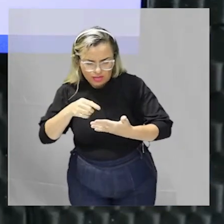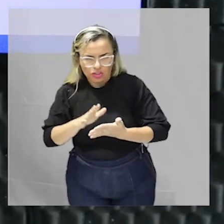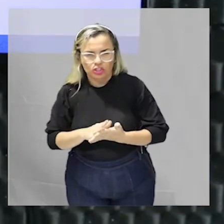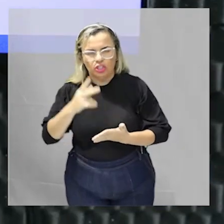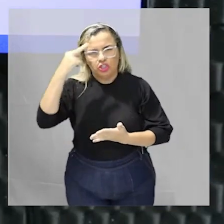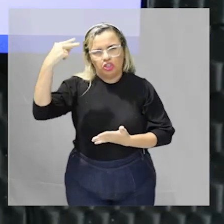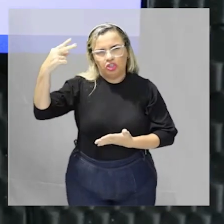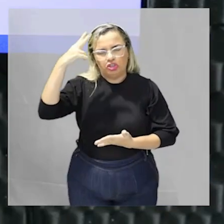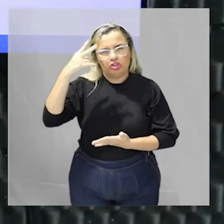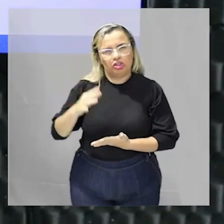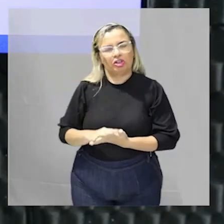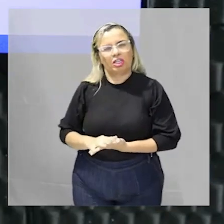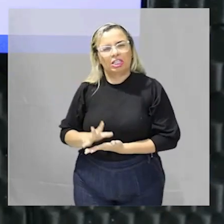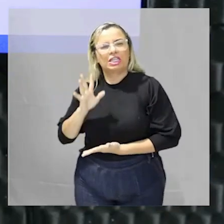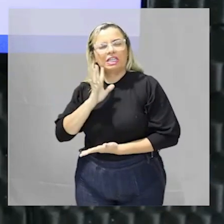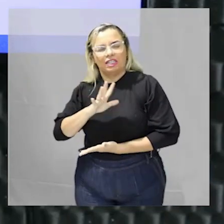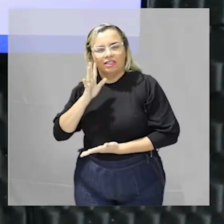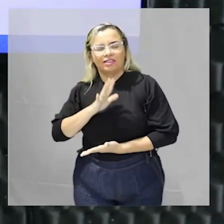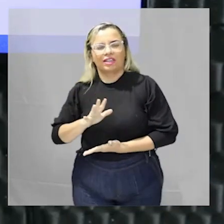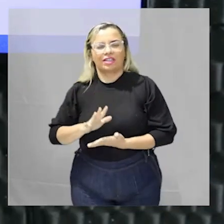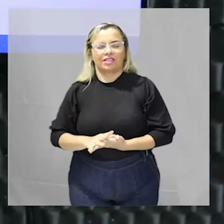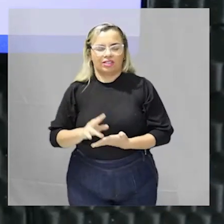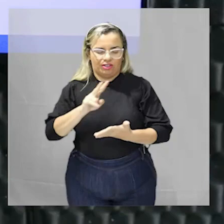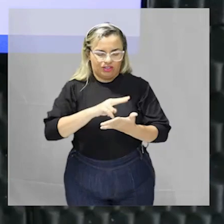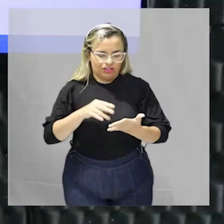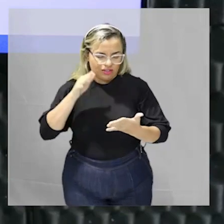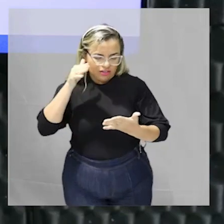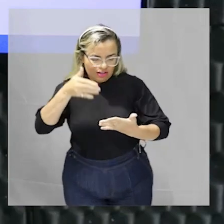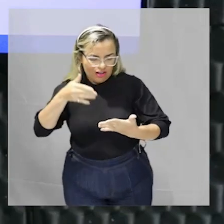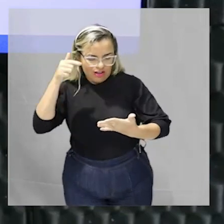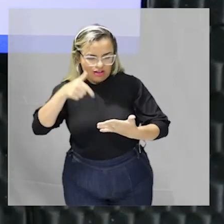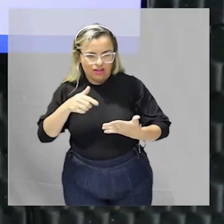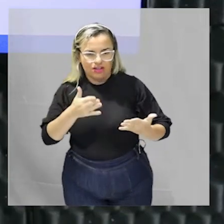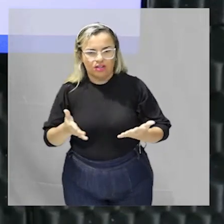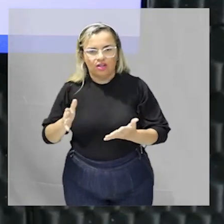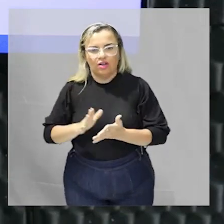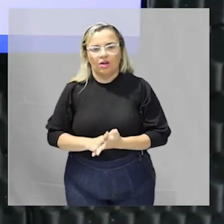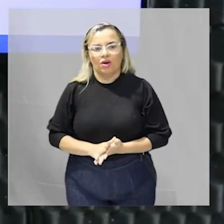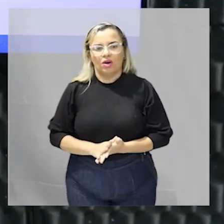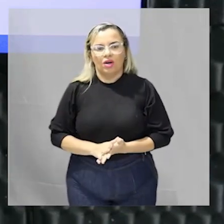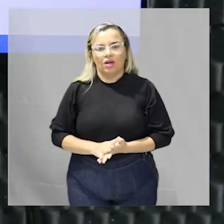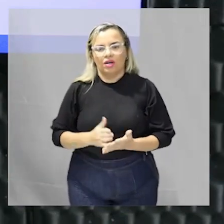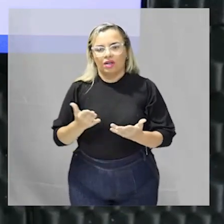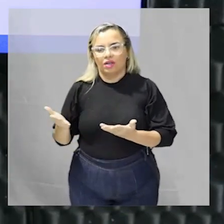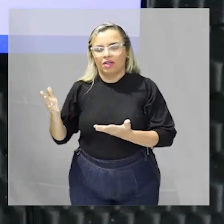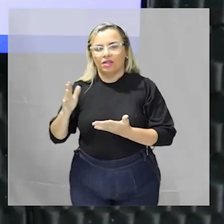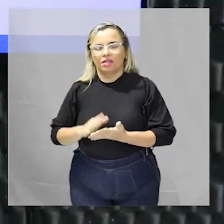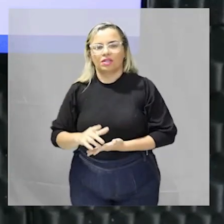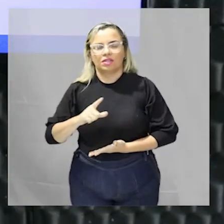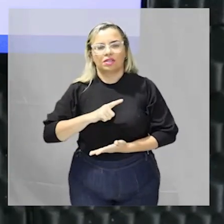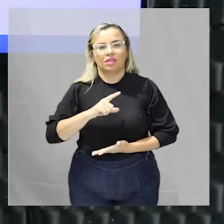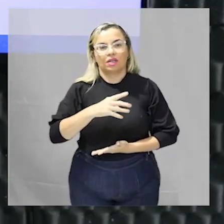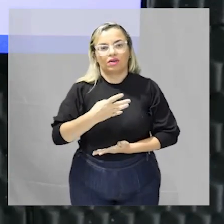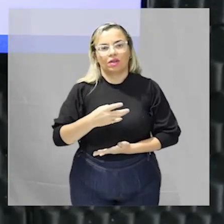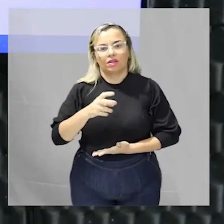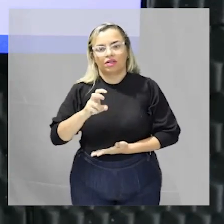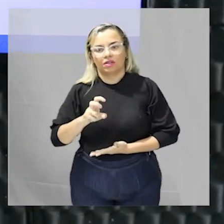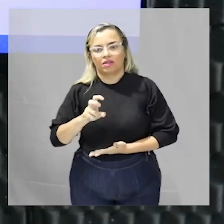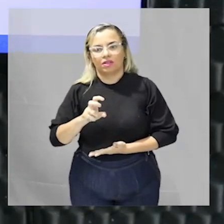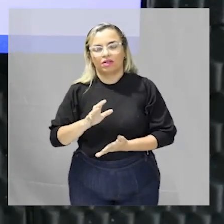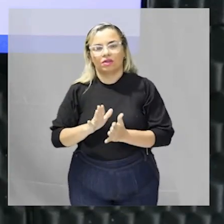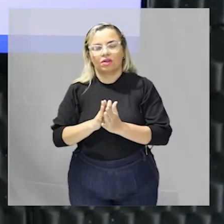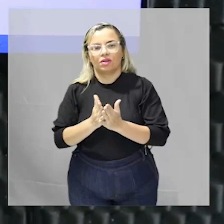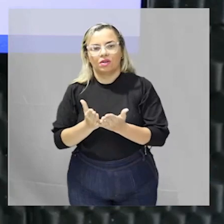Então, esse aqui tem 45 páginas, o nosso cordel é um pouquinho mais fininho, né? E tem